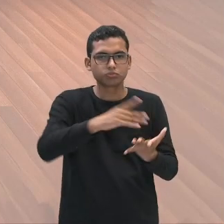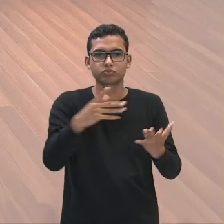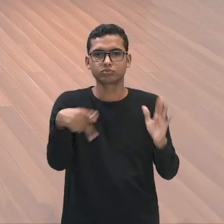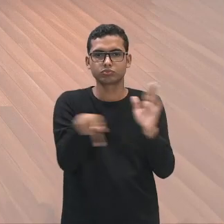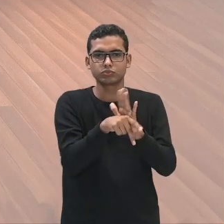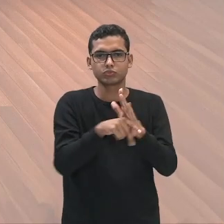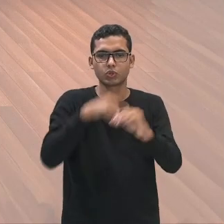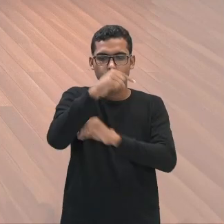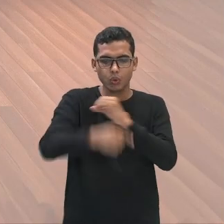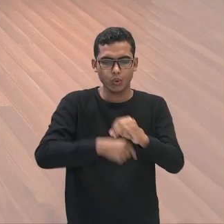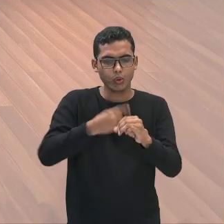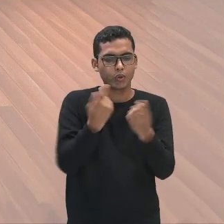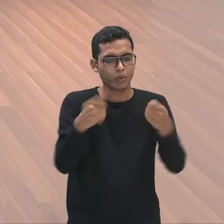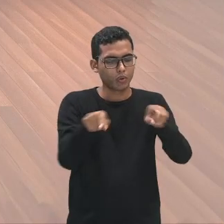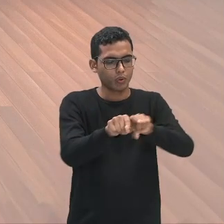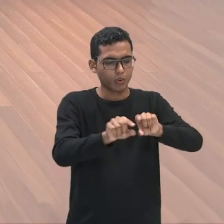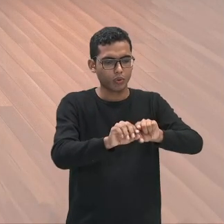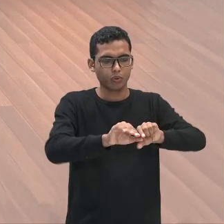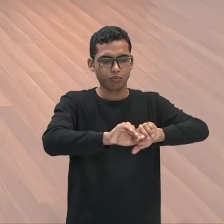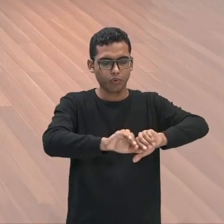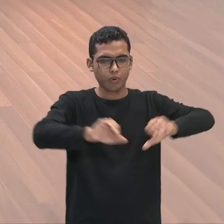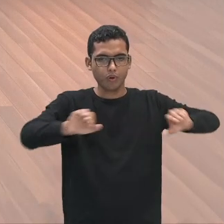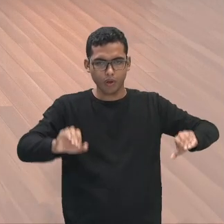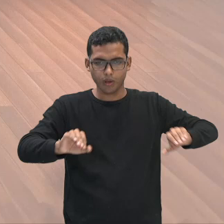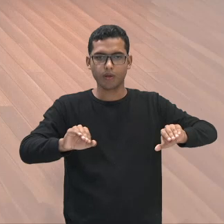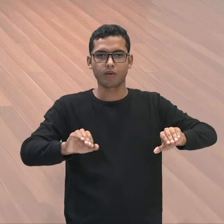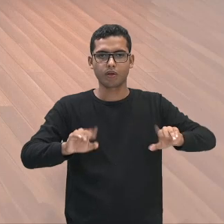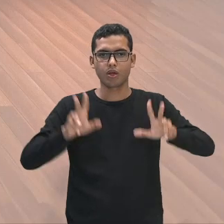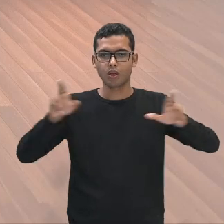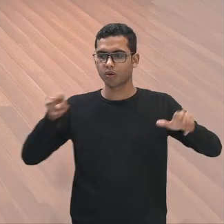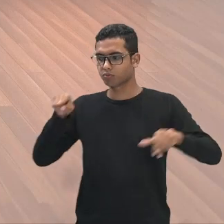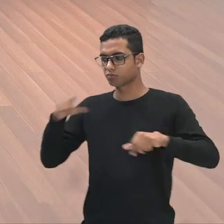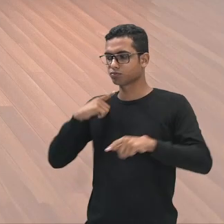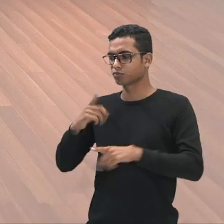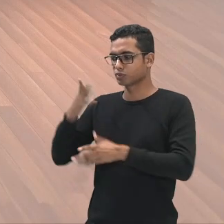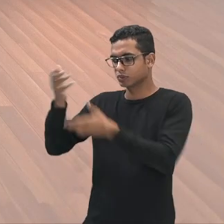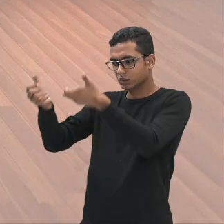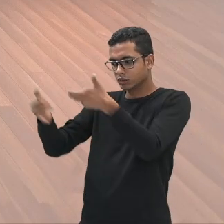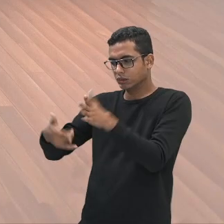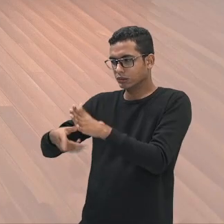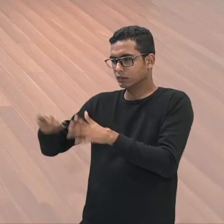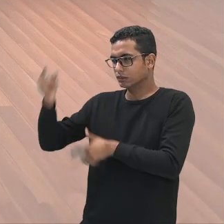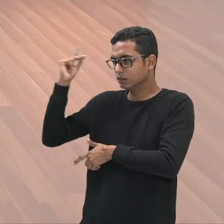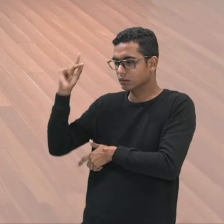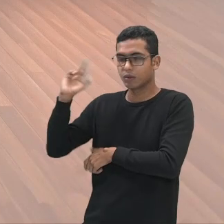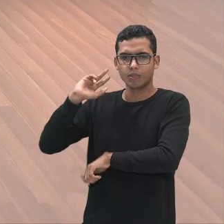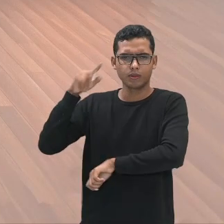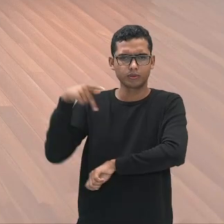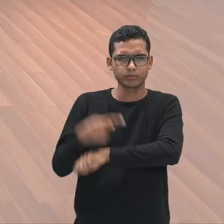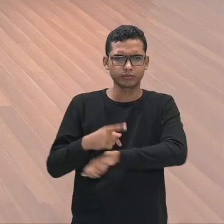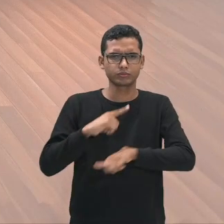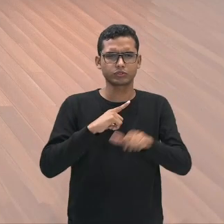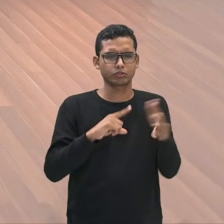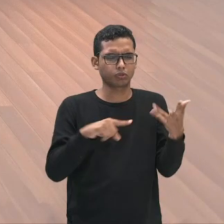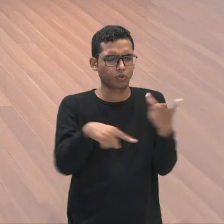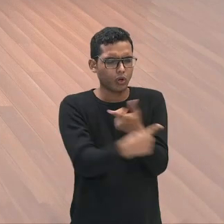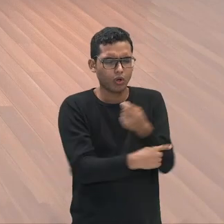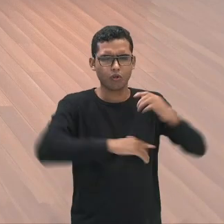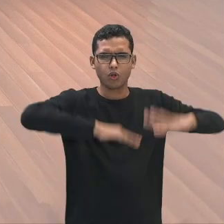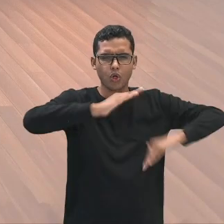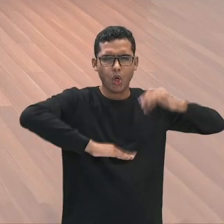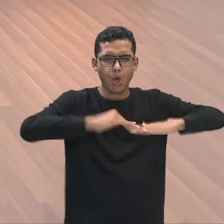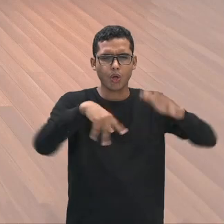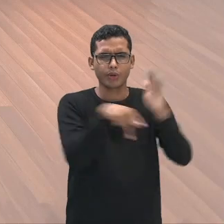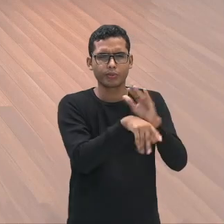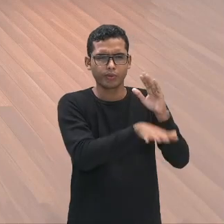como falavam os antigos filósofos. A partir daí, dos estudos do Dalton, veio outros cientistas